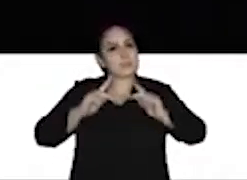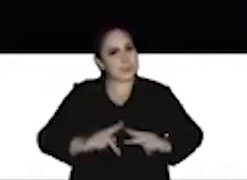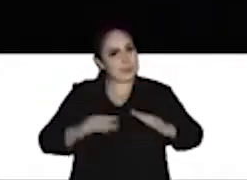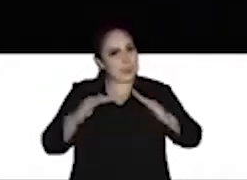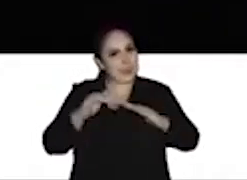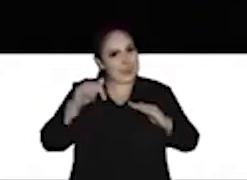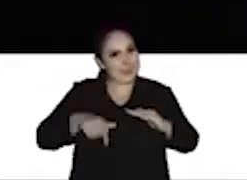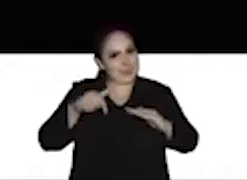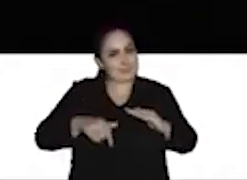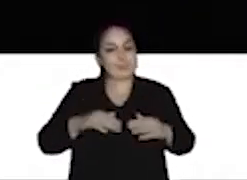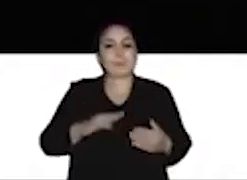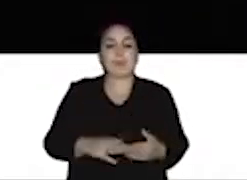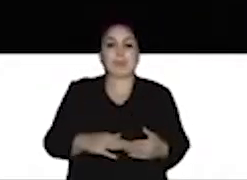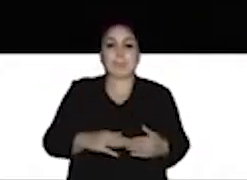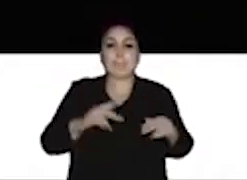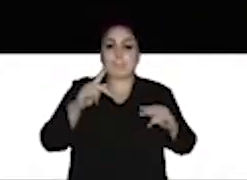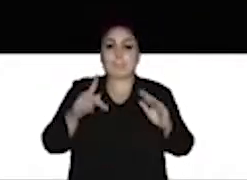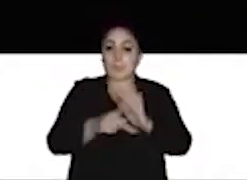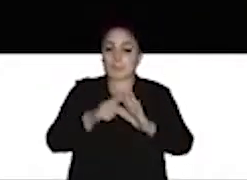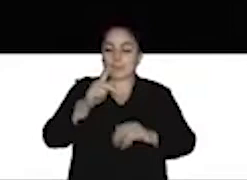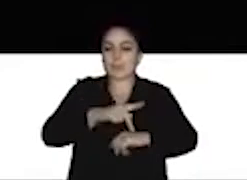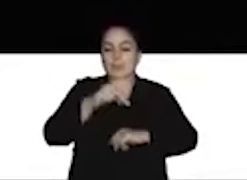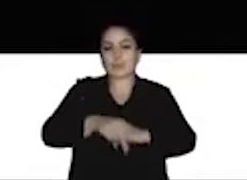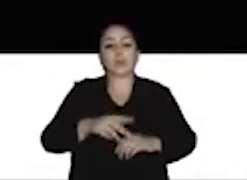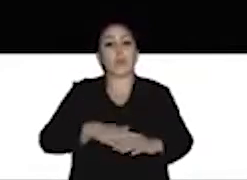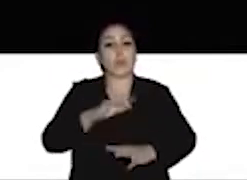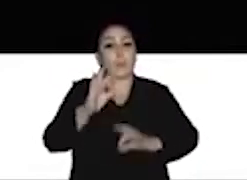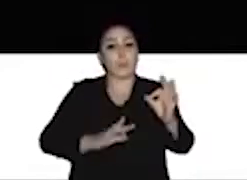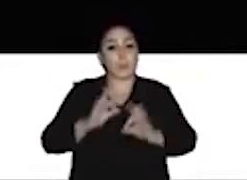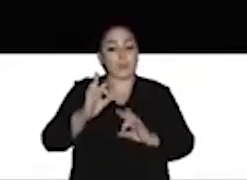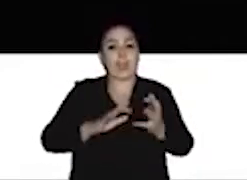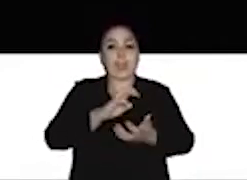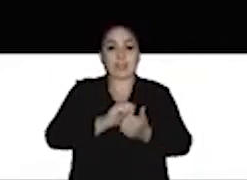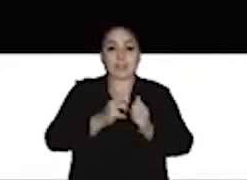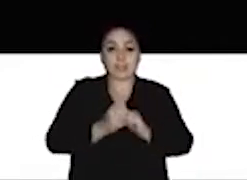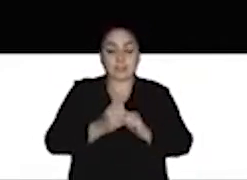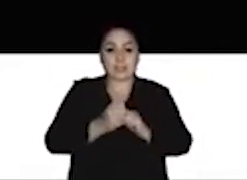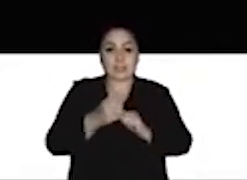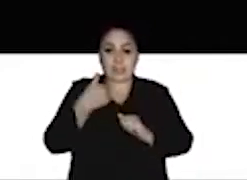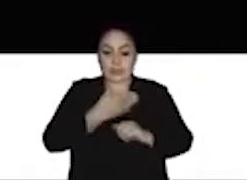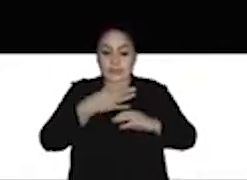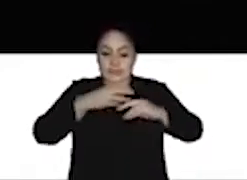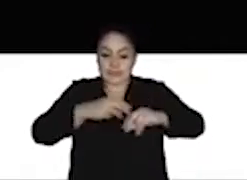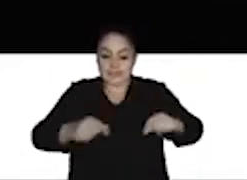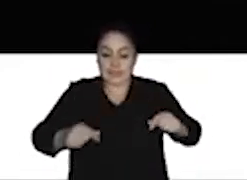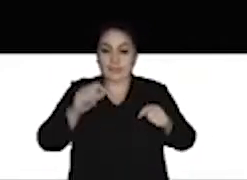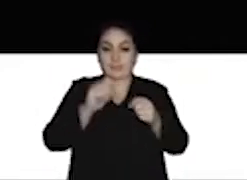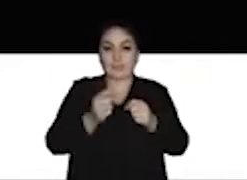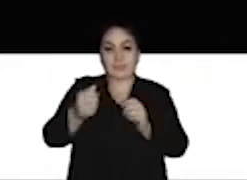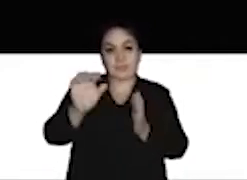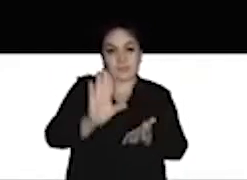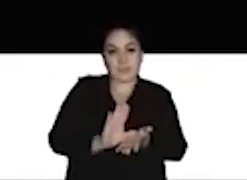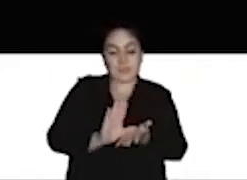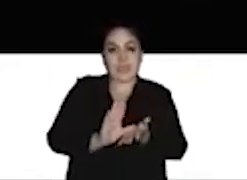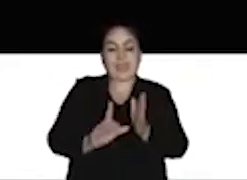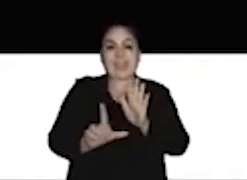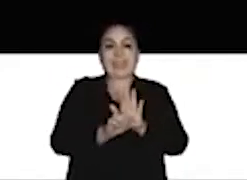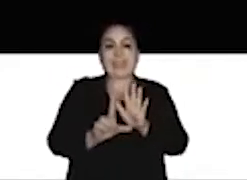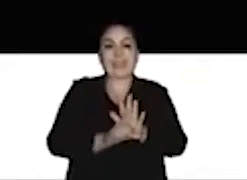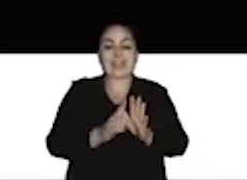daqui mesmo, pelo pessoal de Passo Fundo. O projeto Artes da Nossa Terra é realizado com recursos da Lei